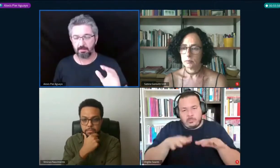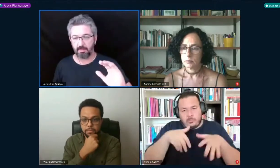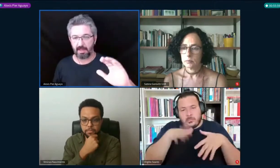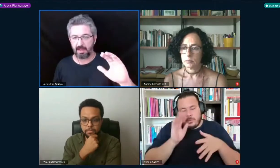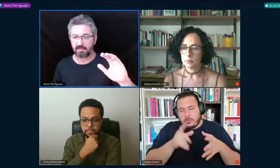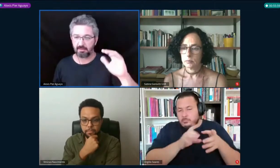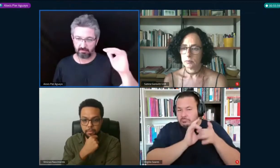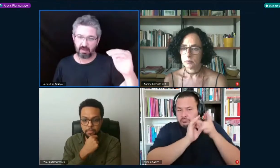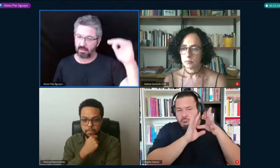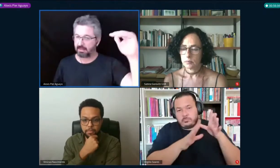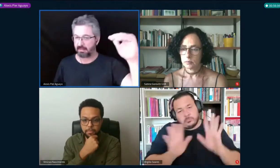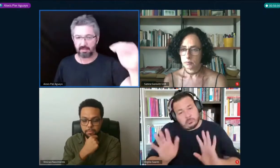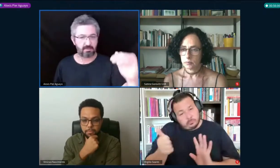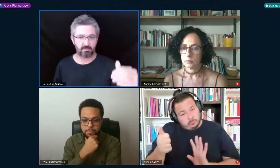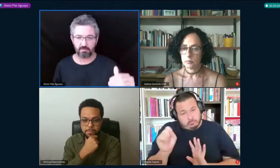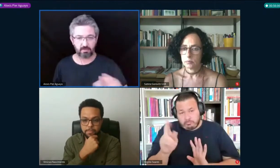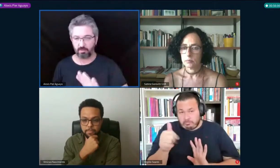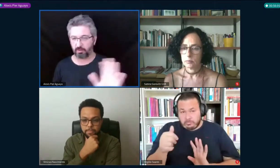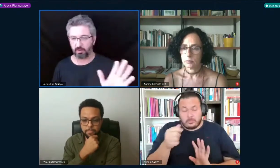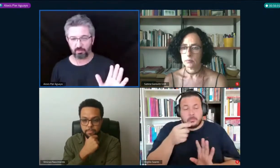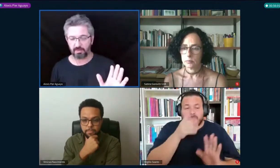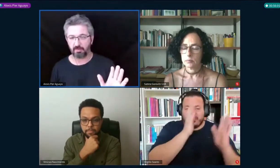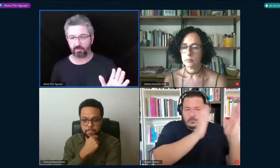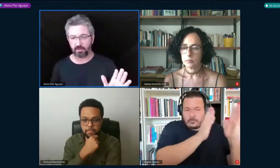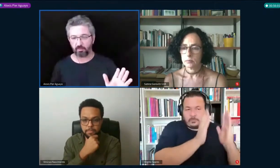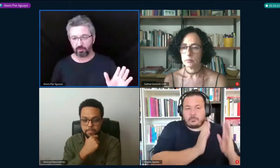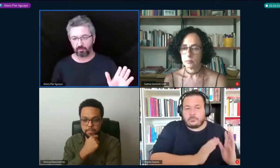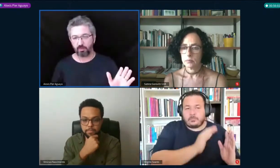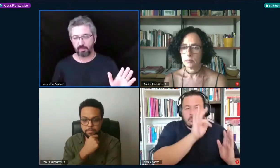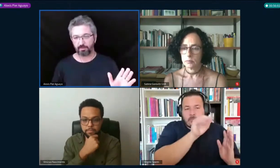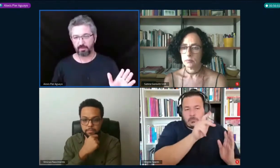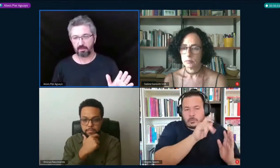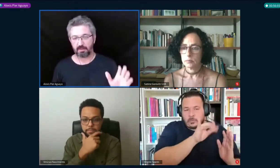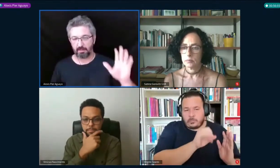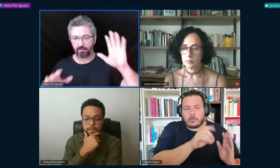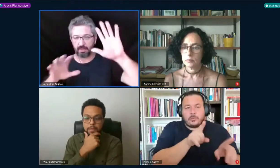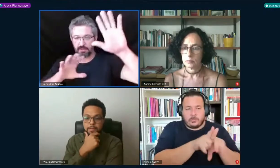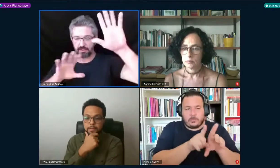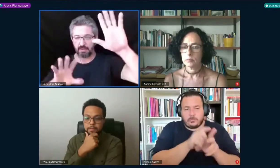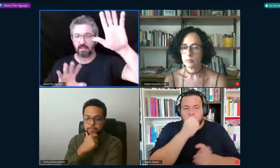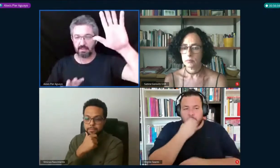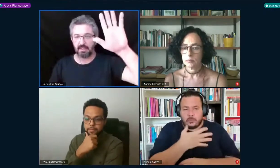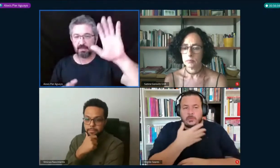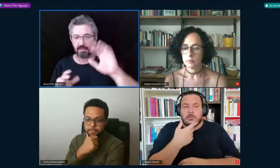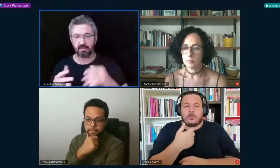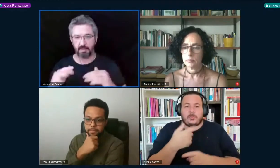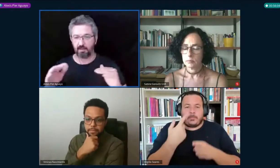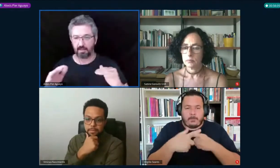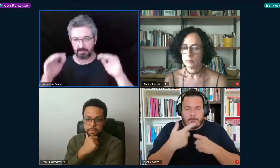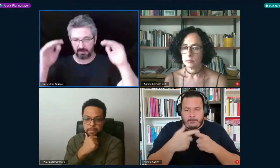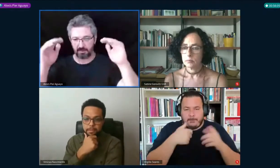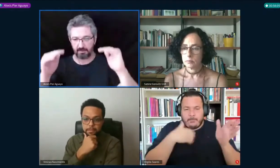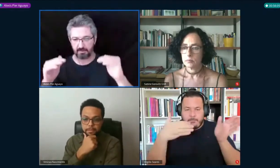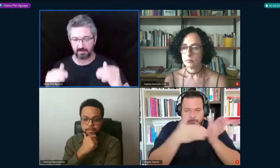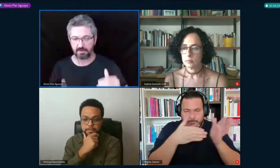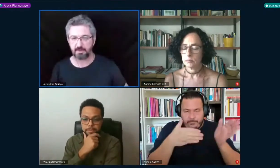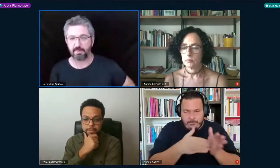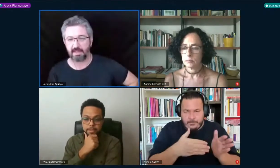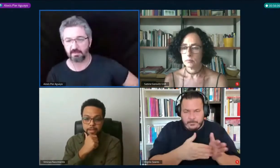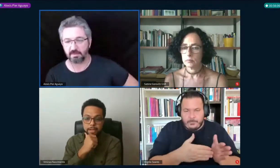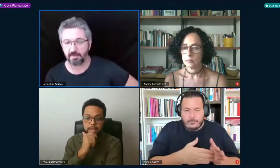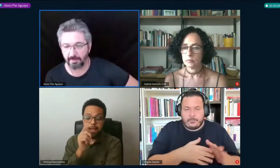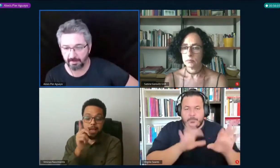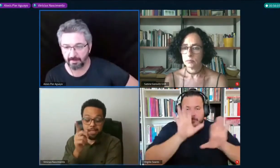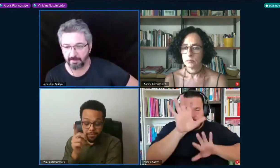fluida, mas essa questão sobre tópicos também fica muito boa, até porque a gente delimita melhor